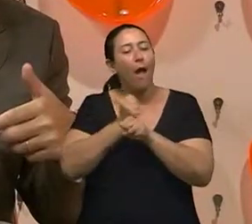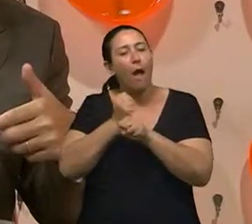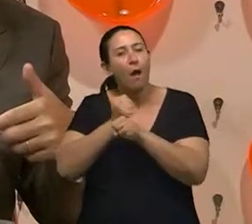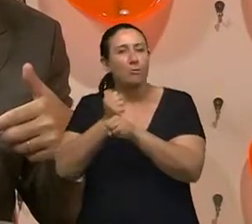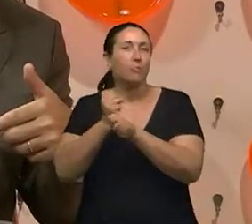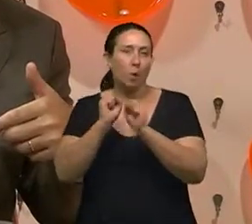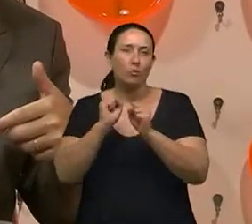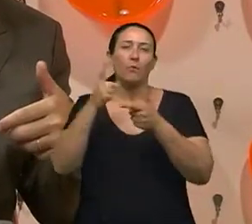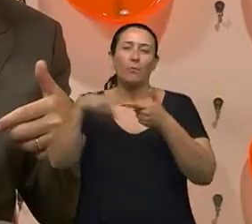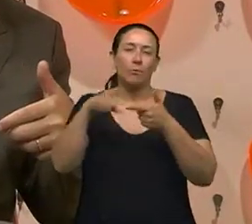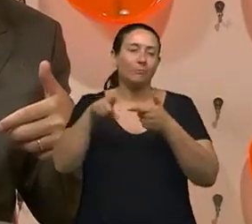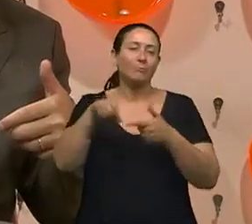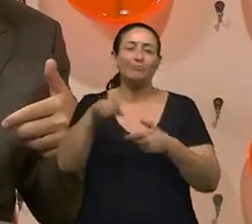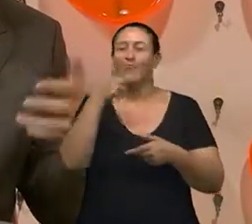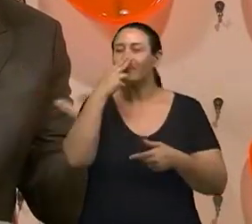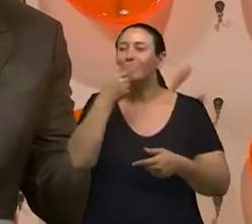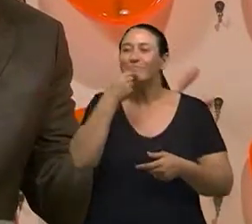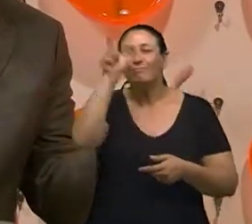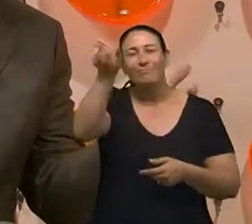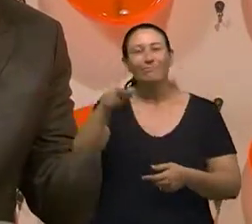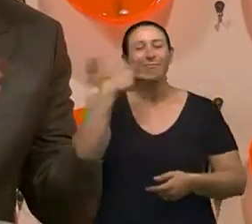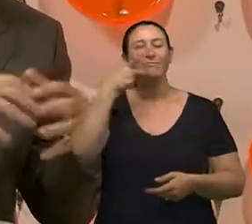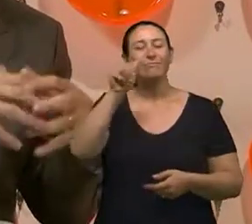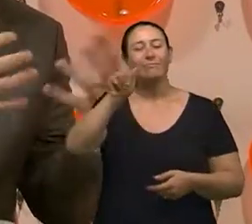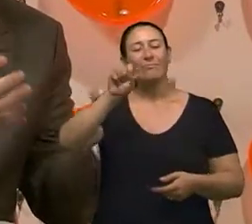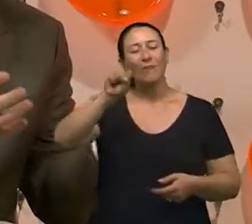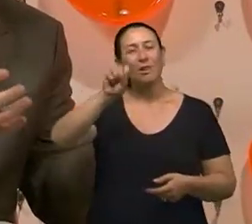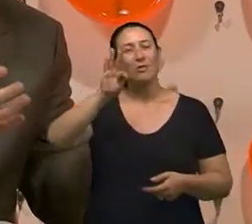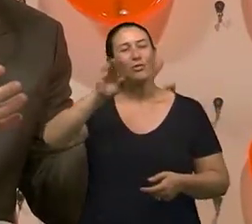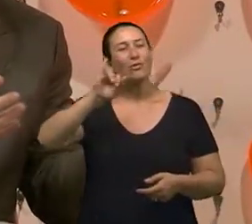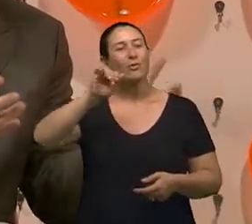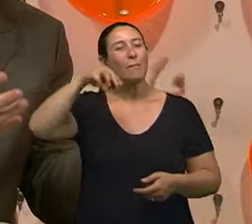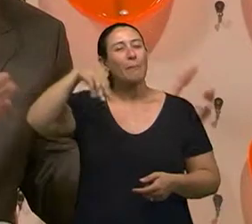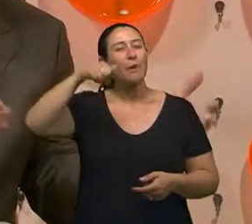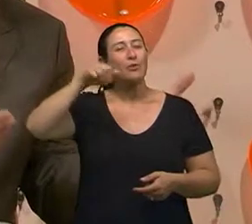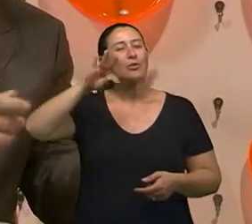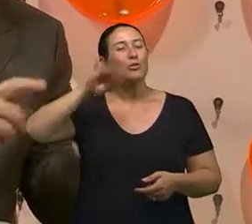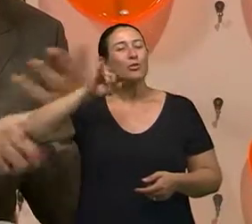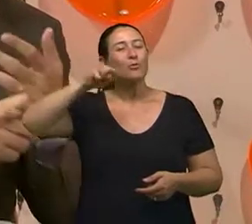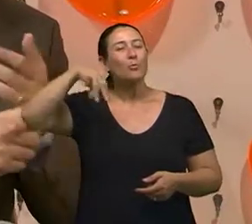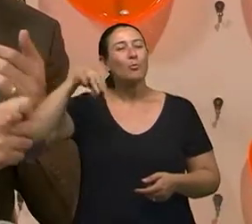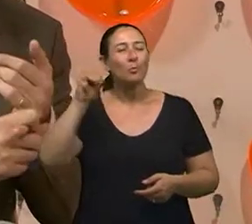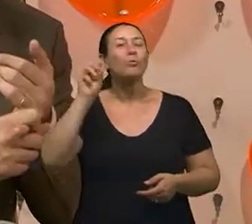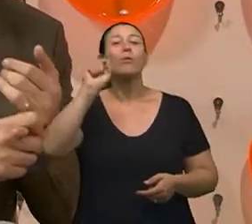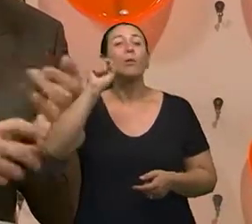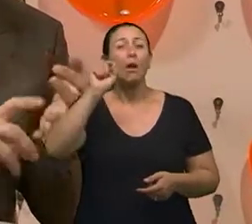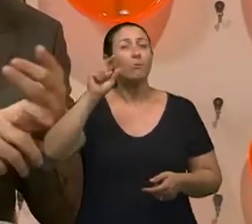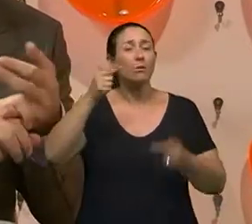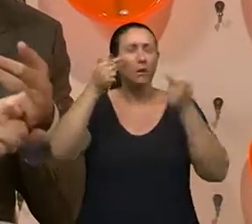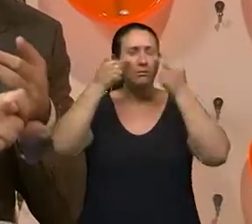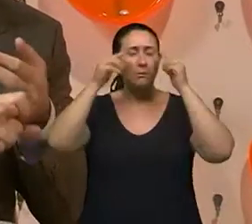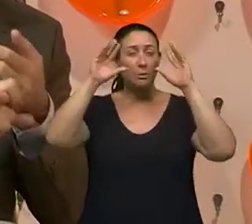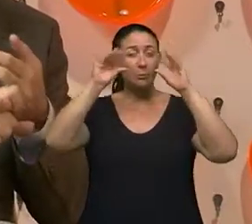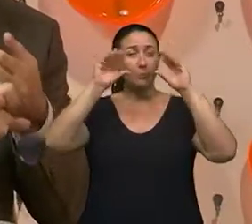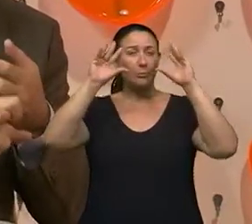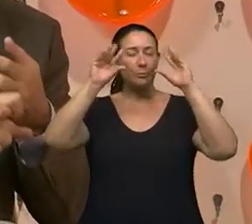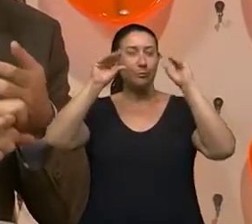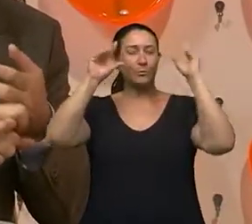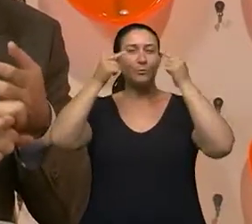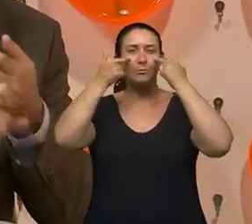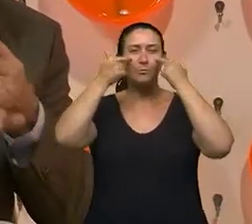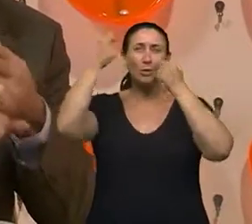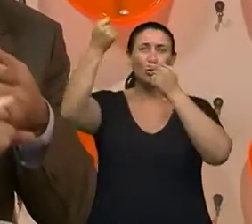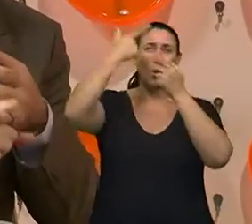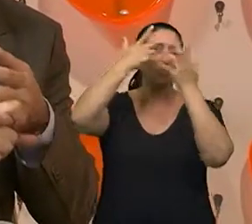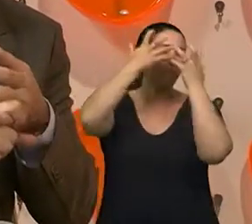como o astigmatismo, que o rapaz perguntou, que não deixa de ser uma alteração visual que causa fotofobia, que causa sensibilidade ao